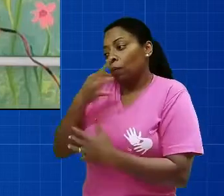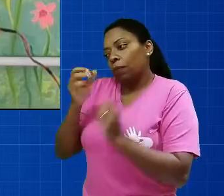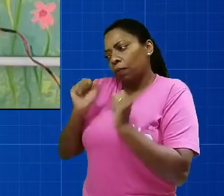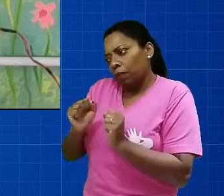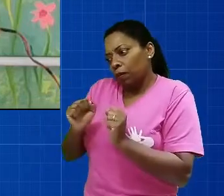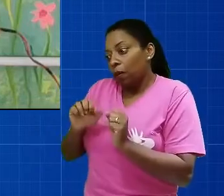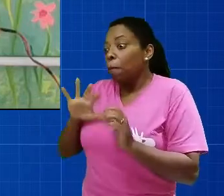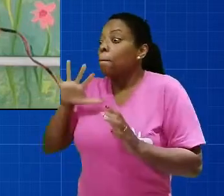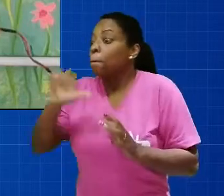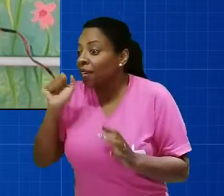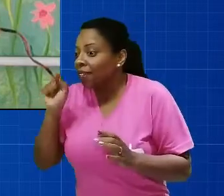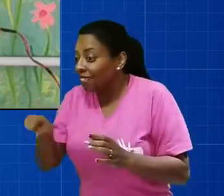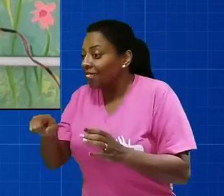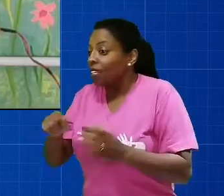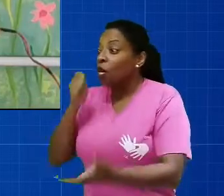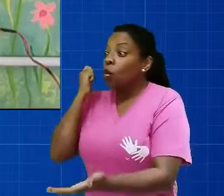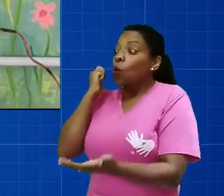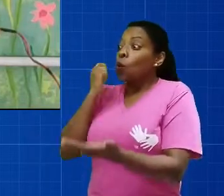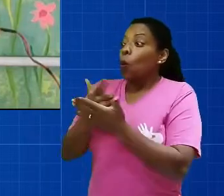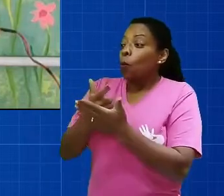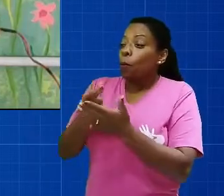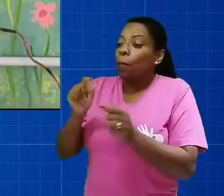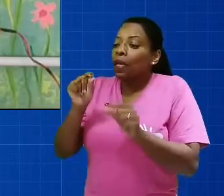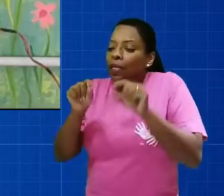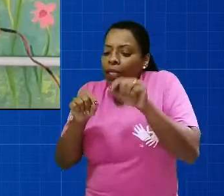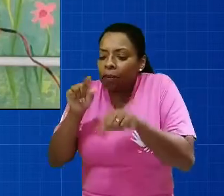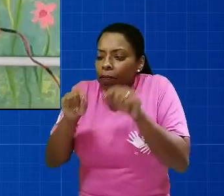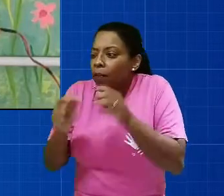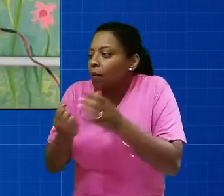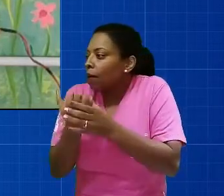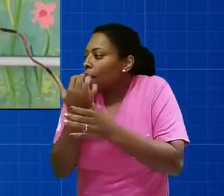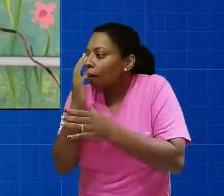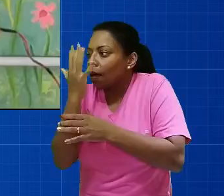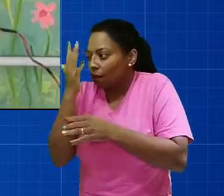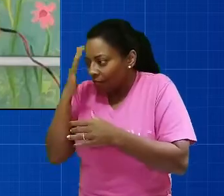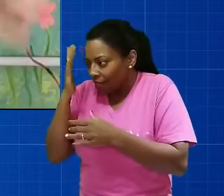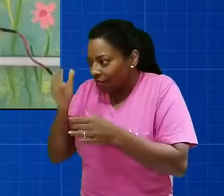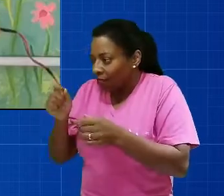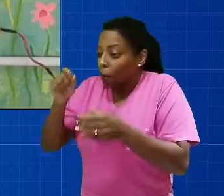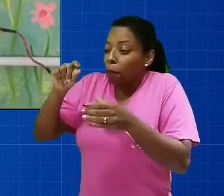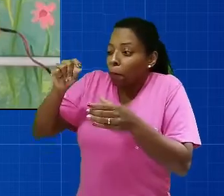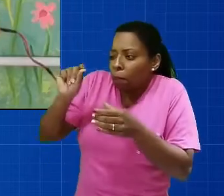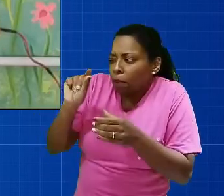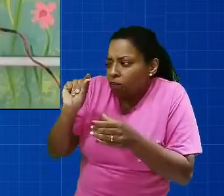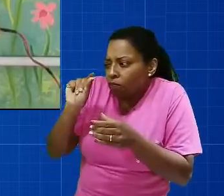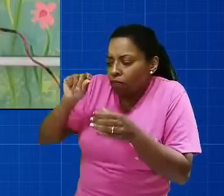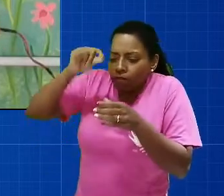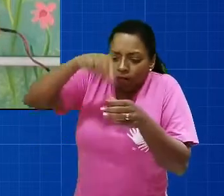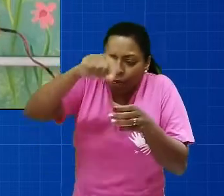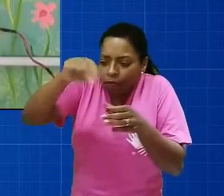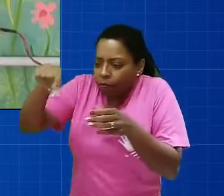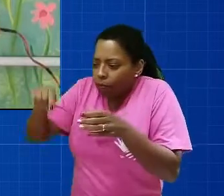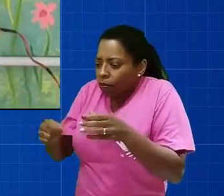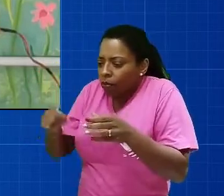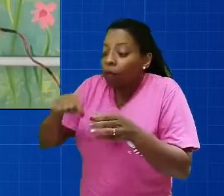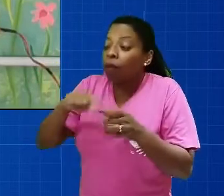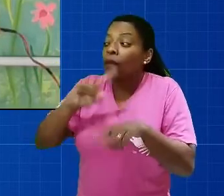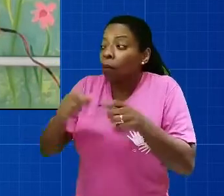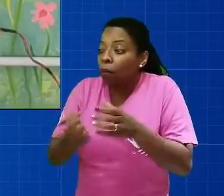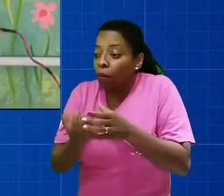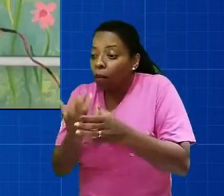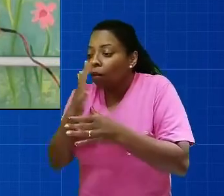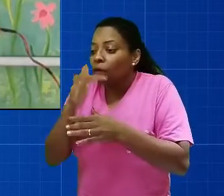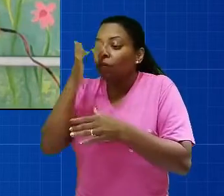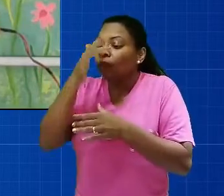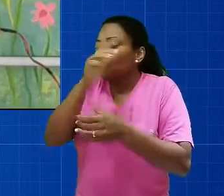eu pegava esse tesouro e comprava umas sementes de todos os tipos e plantava um lindo jardim. O sábio,